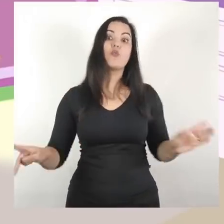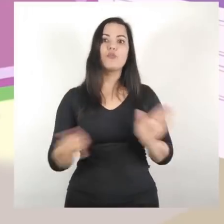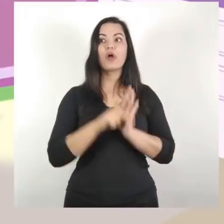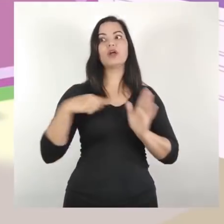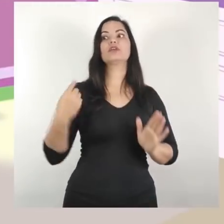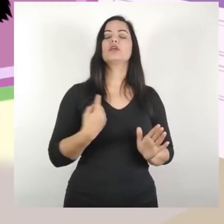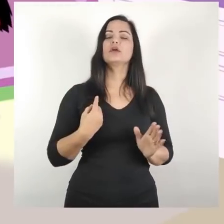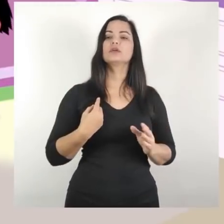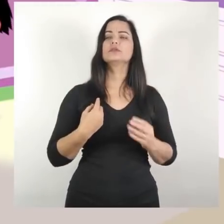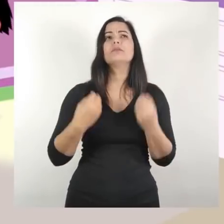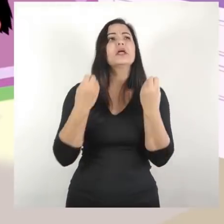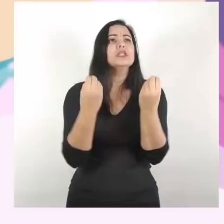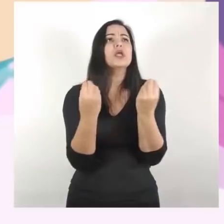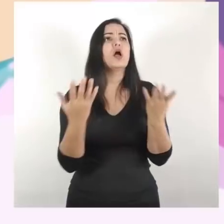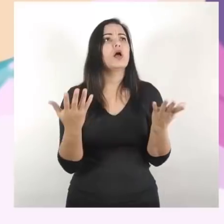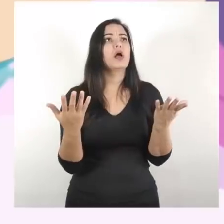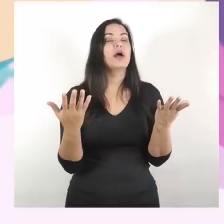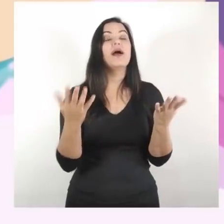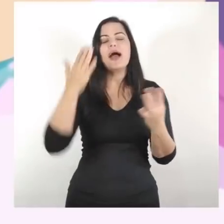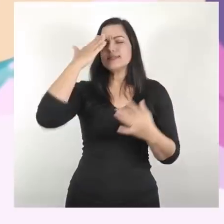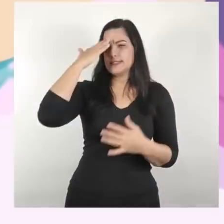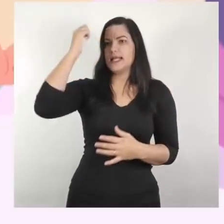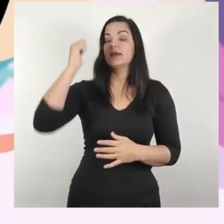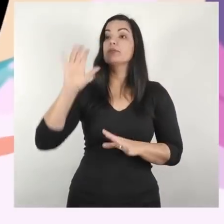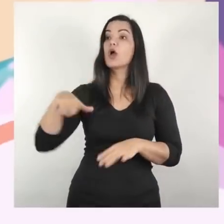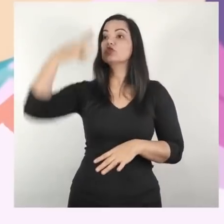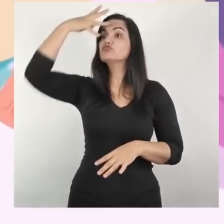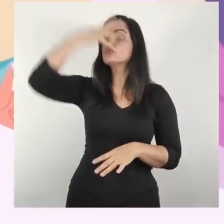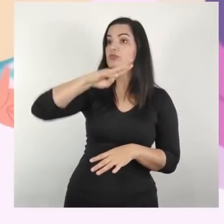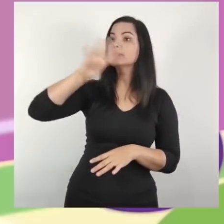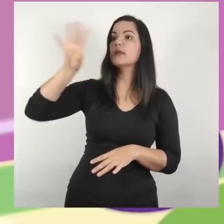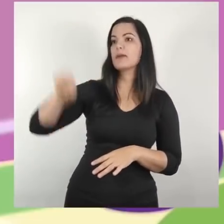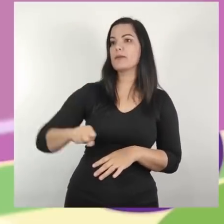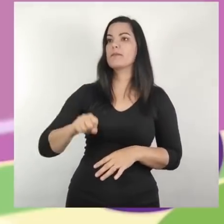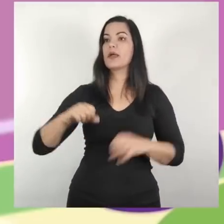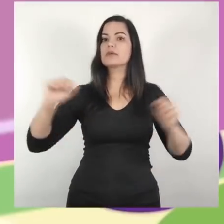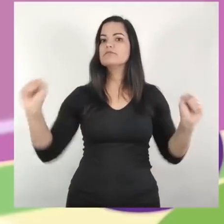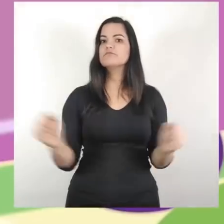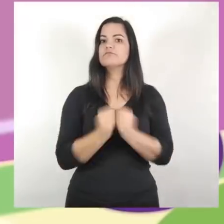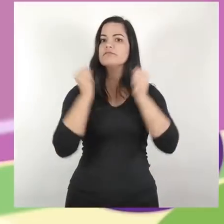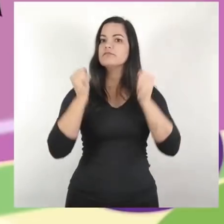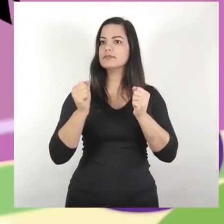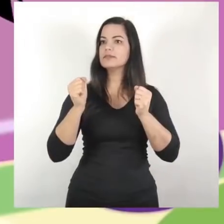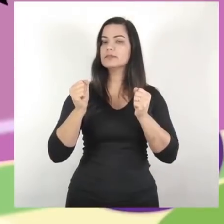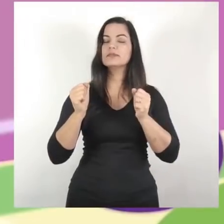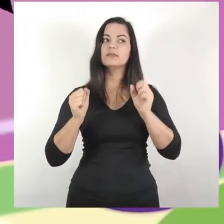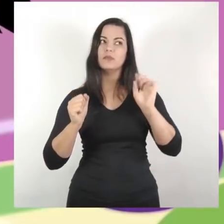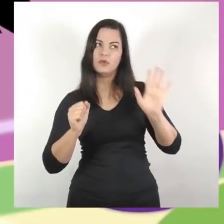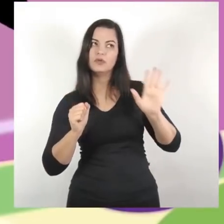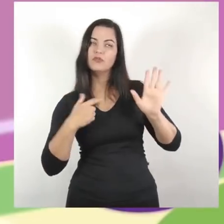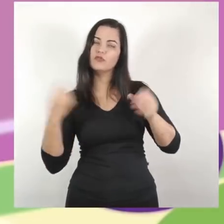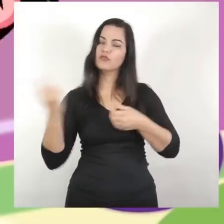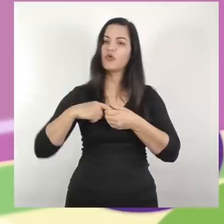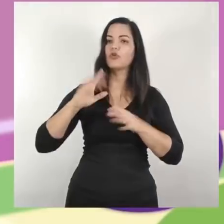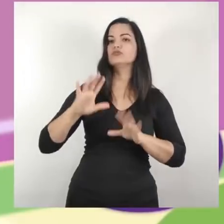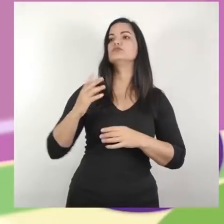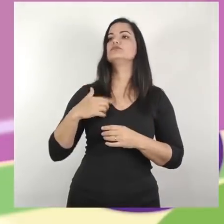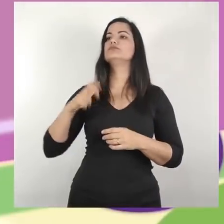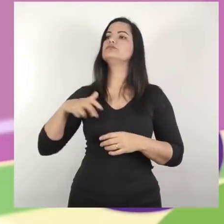e trovão. Como? Já sei! Júpiter, os pratos. Eu já